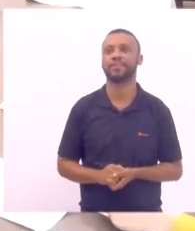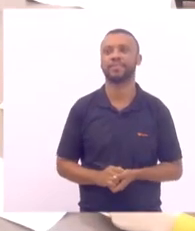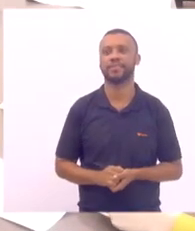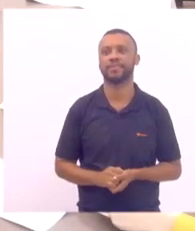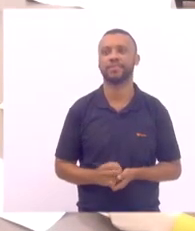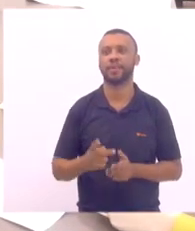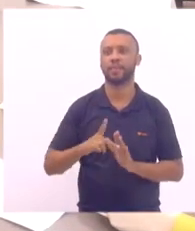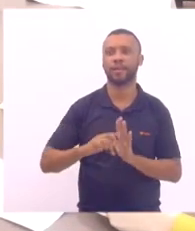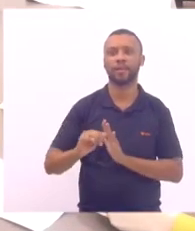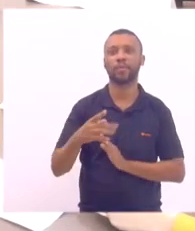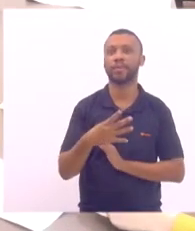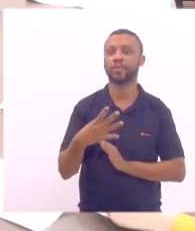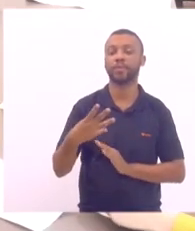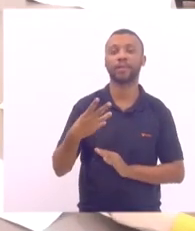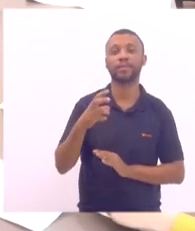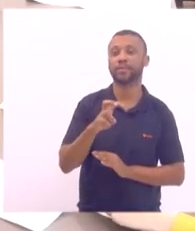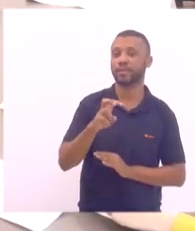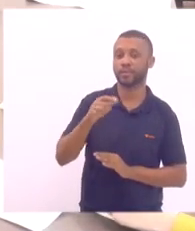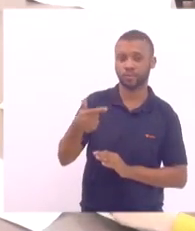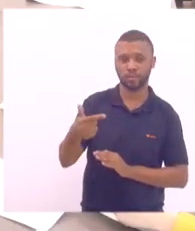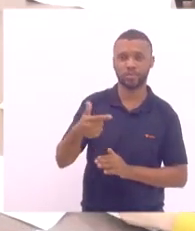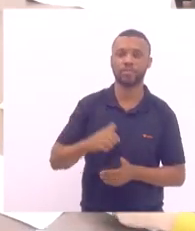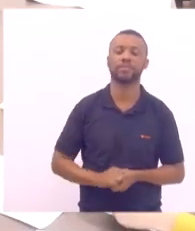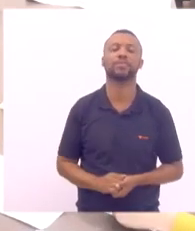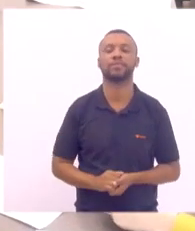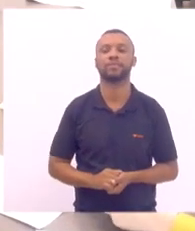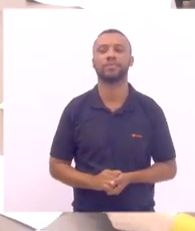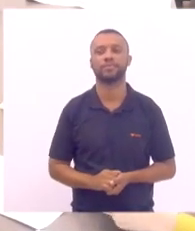PL 4452.